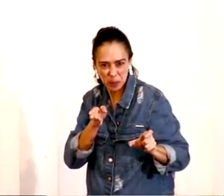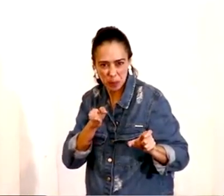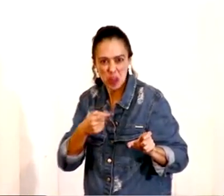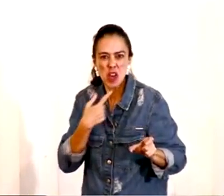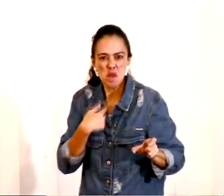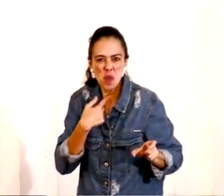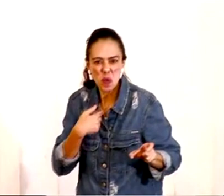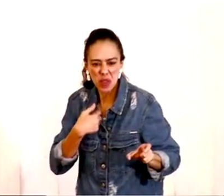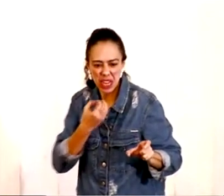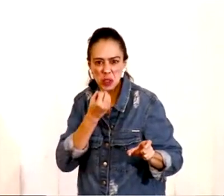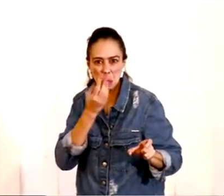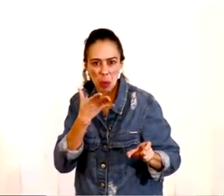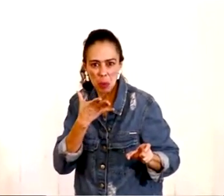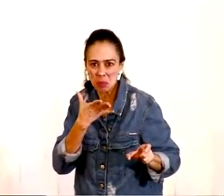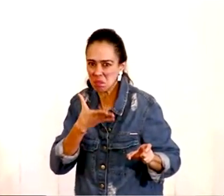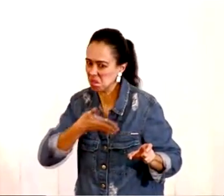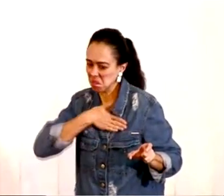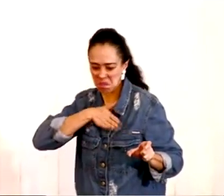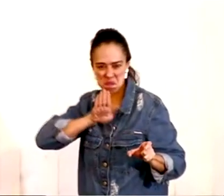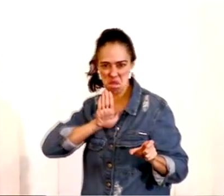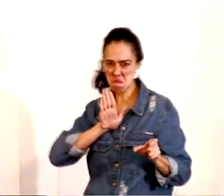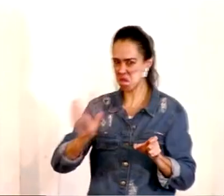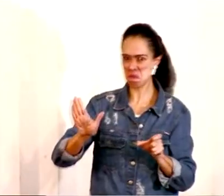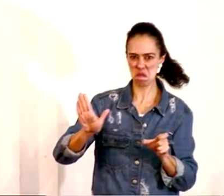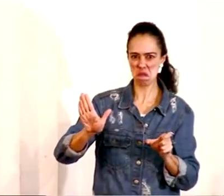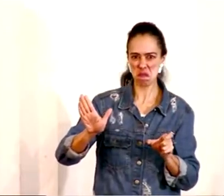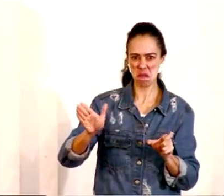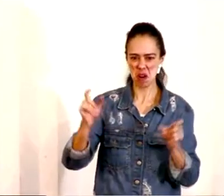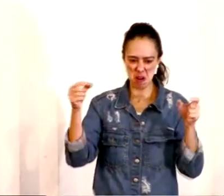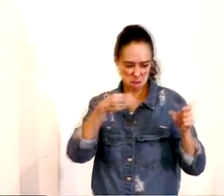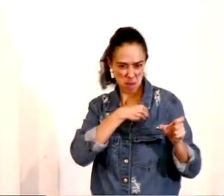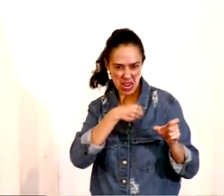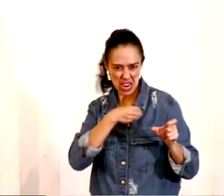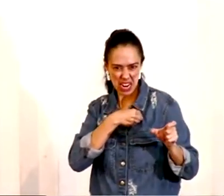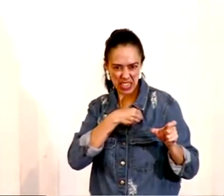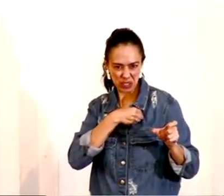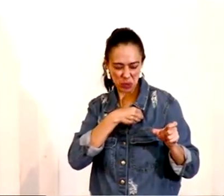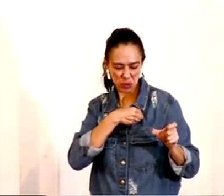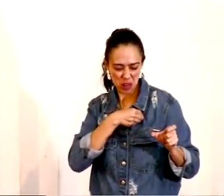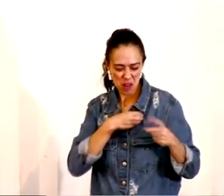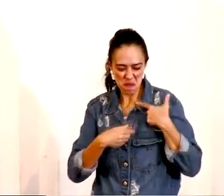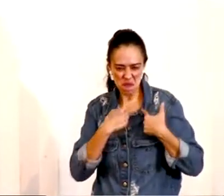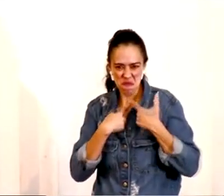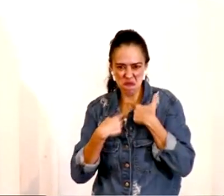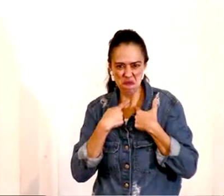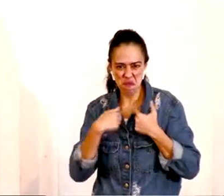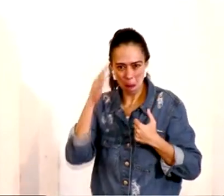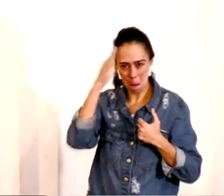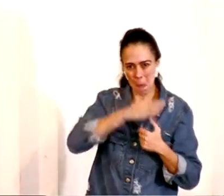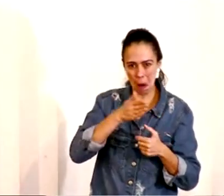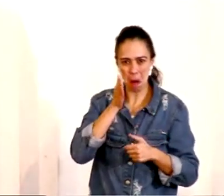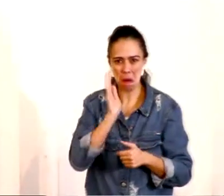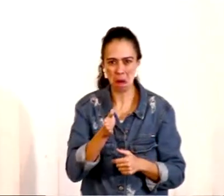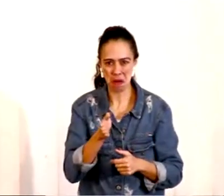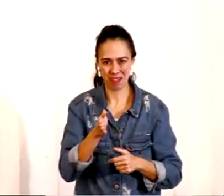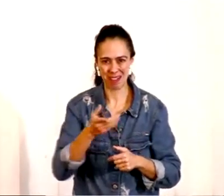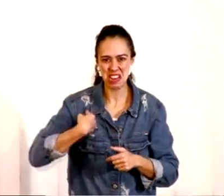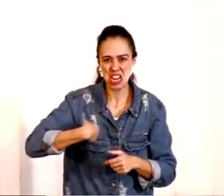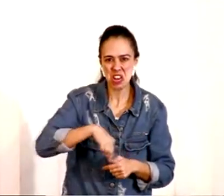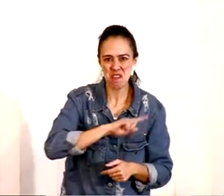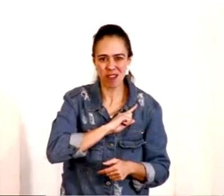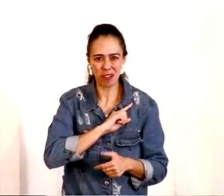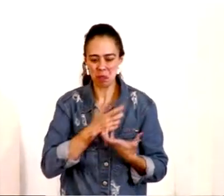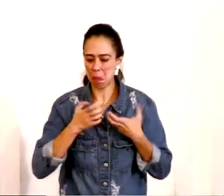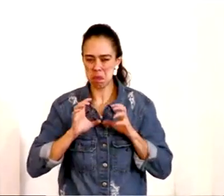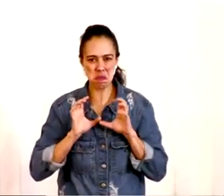Cristo, o resgatador, ele mudou o nosso coração e a nossa disposição